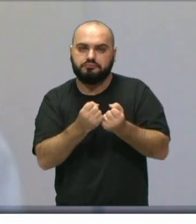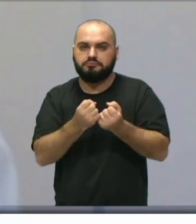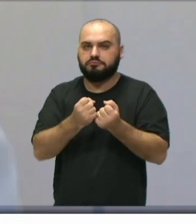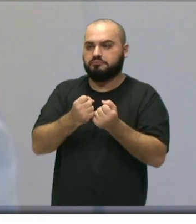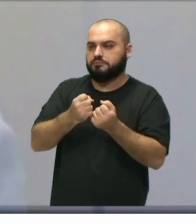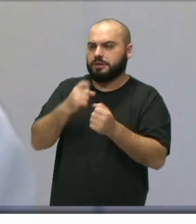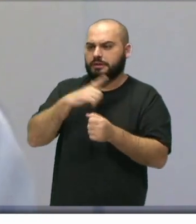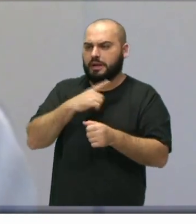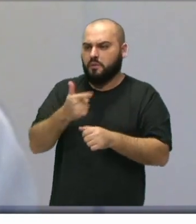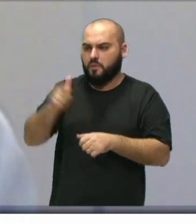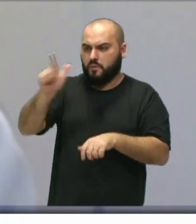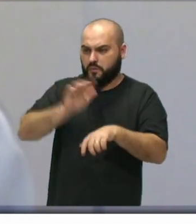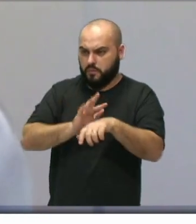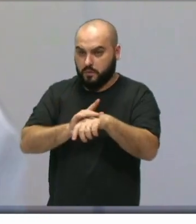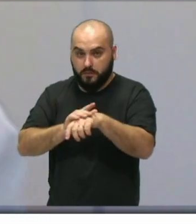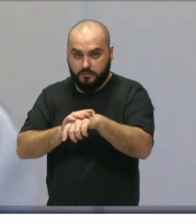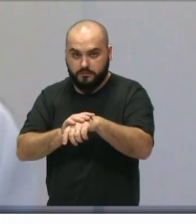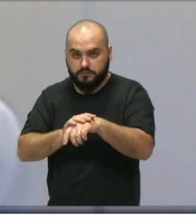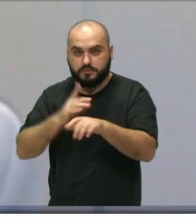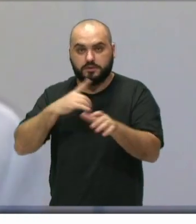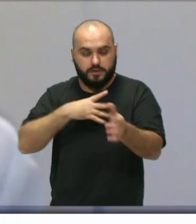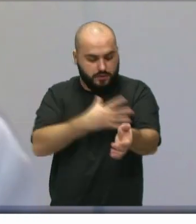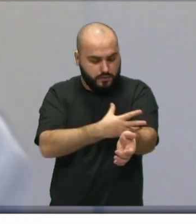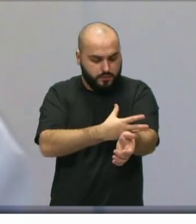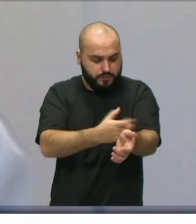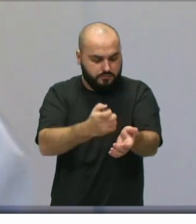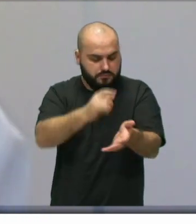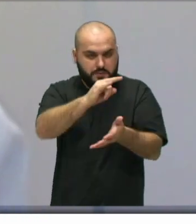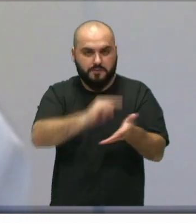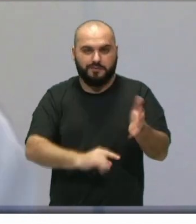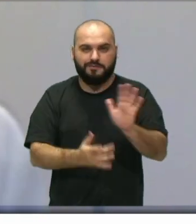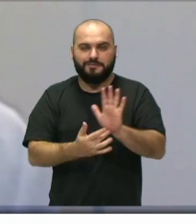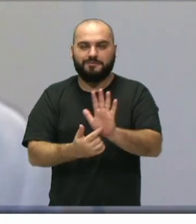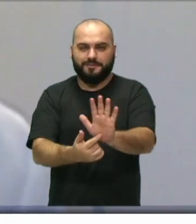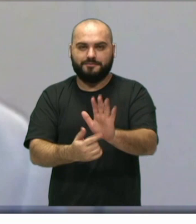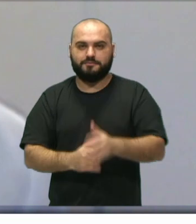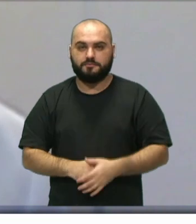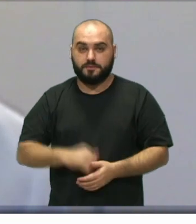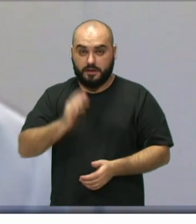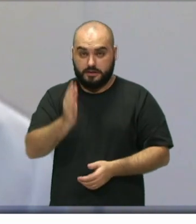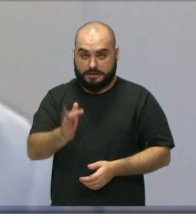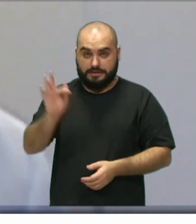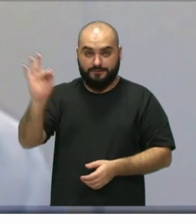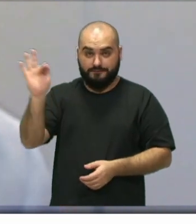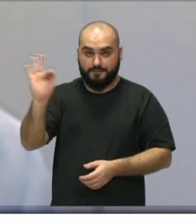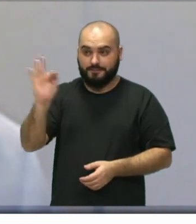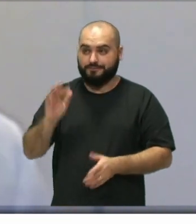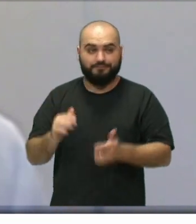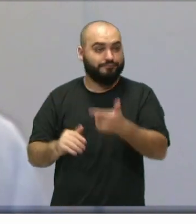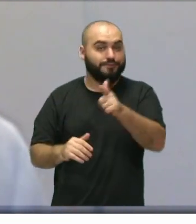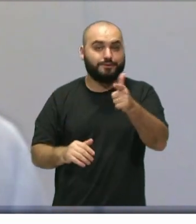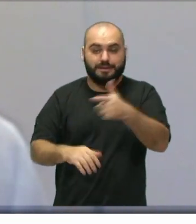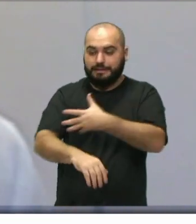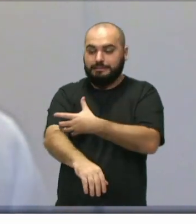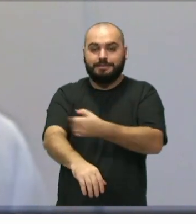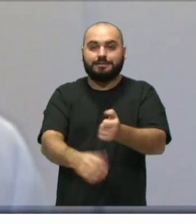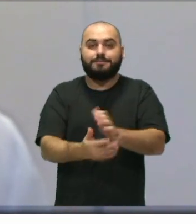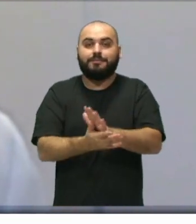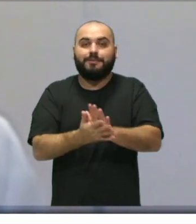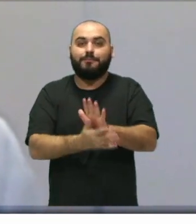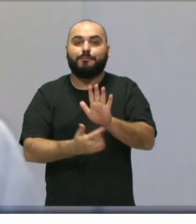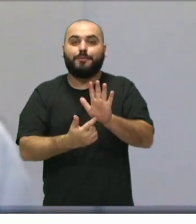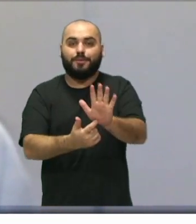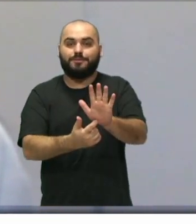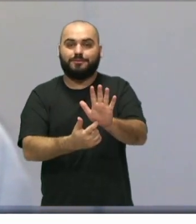tipo de doença, você tem um exame que documente. Quem tem fibromialgia não tem um exame que documente, que tem